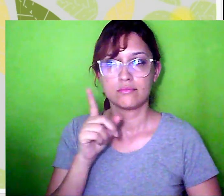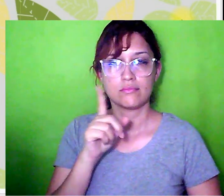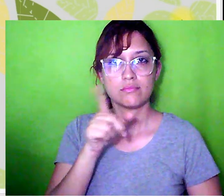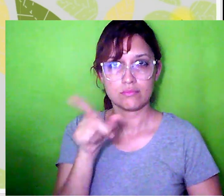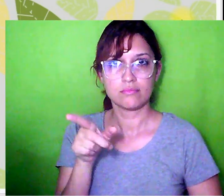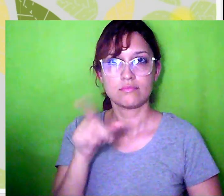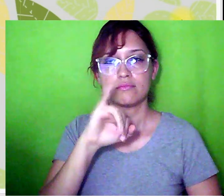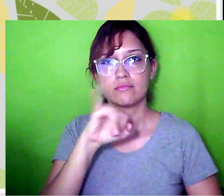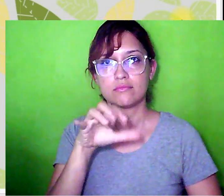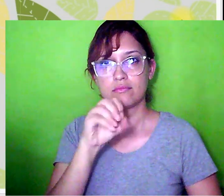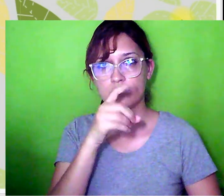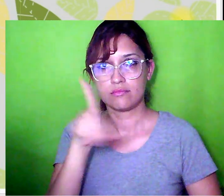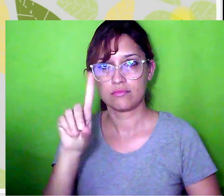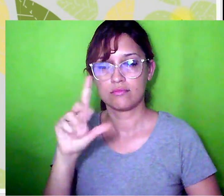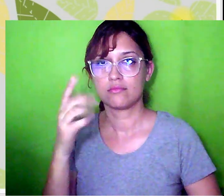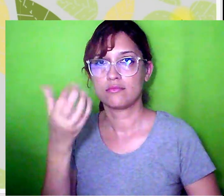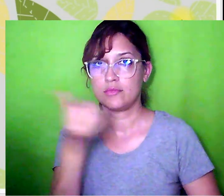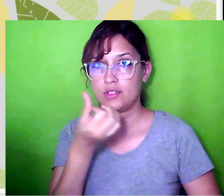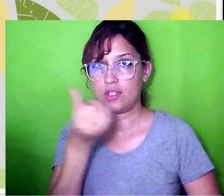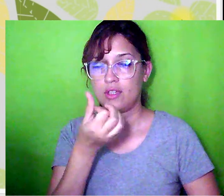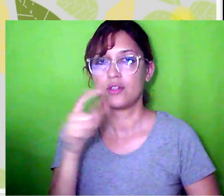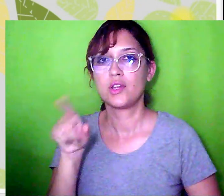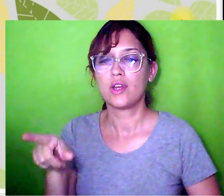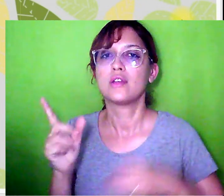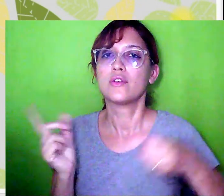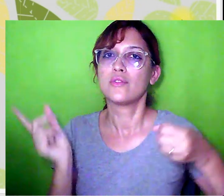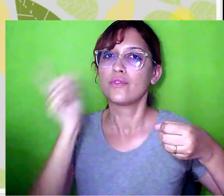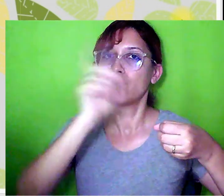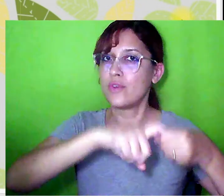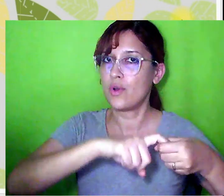o rei Dom João VI